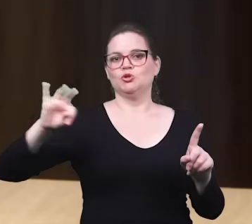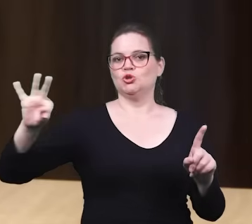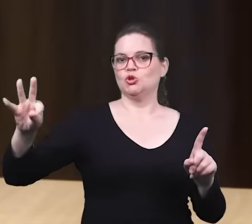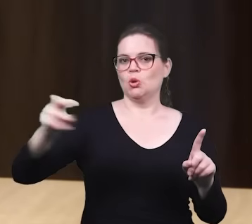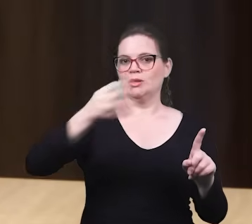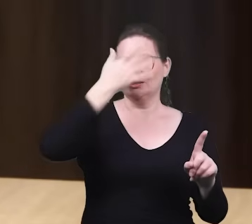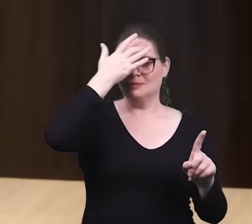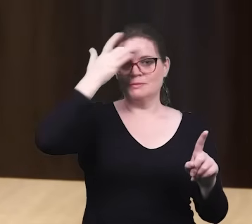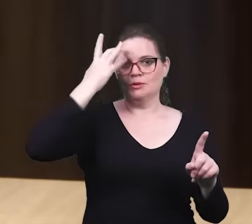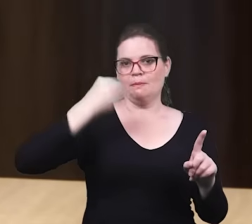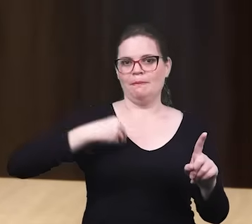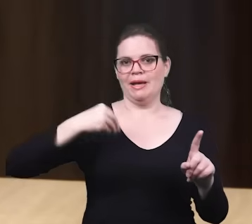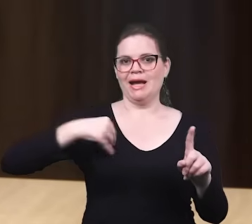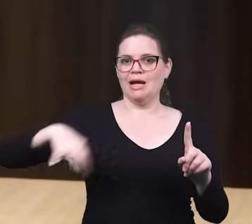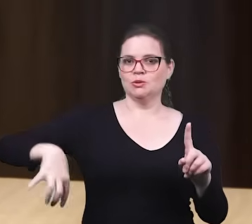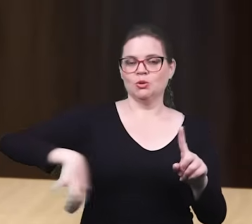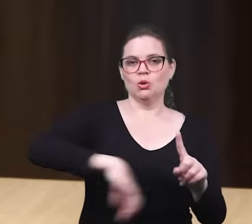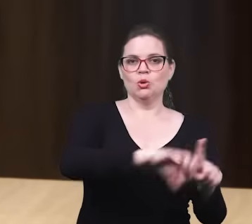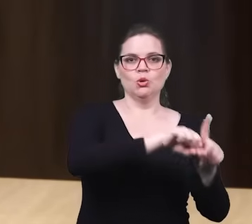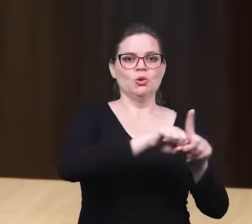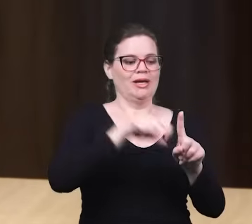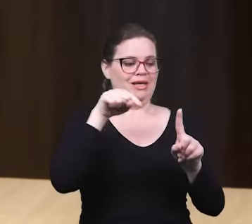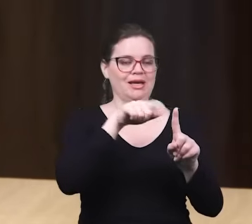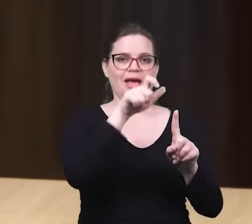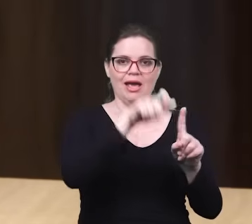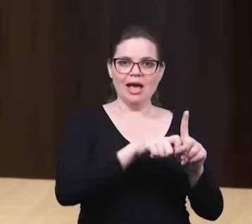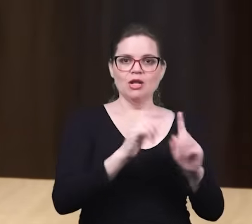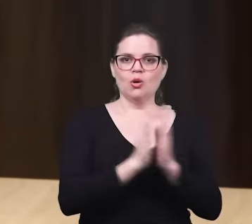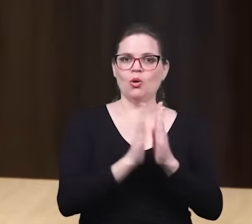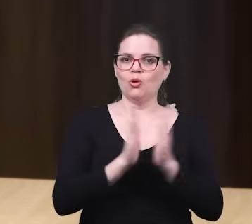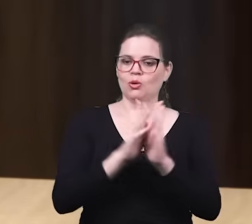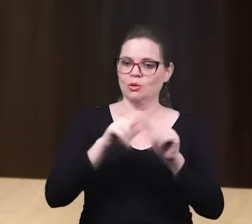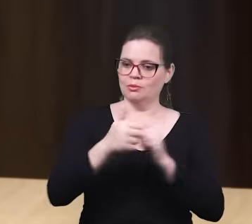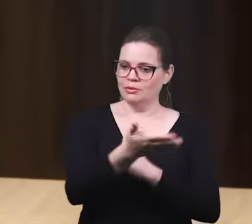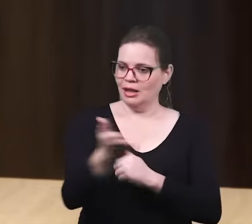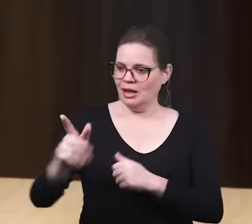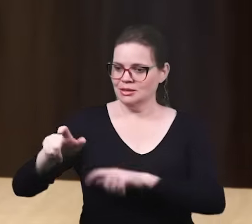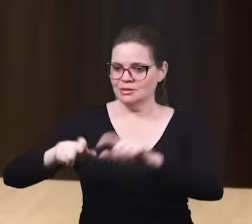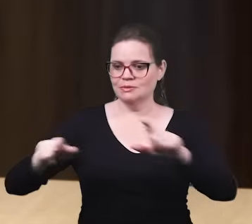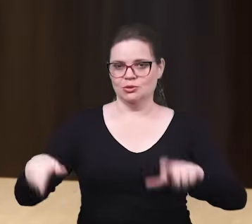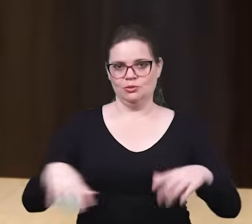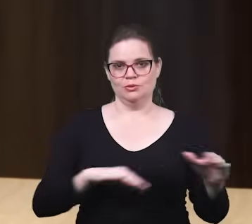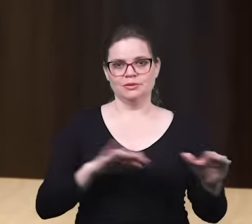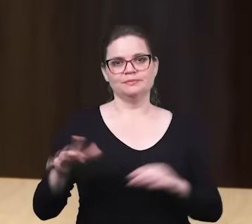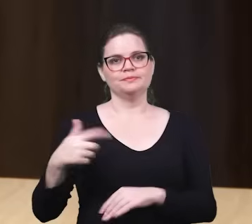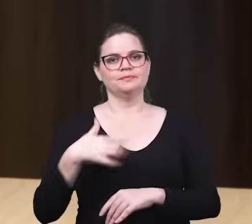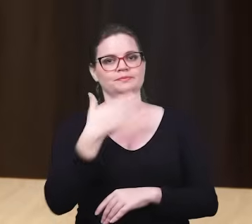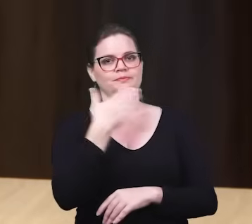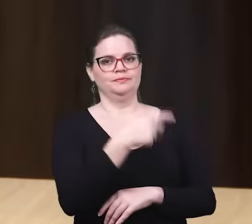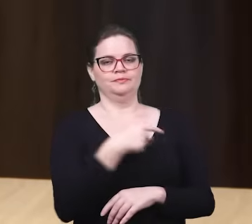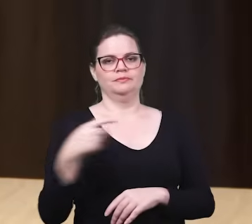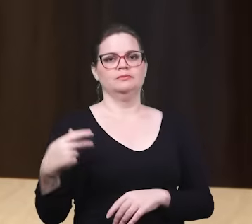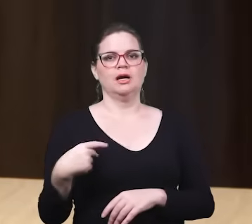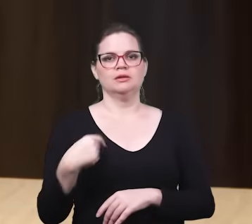pelos transgressores intercedeu. E nós vamos ver aqui agora, eu vou perguntar para o pastor